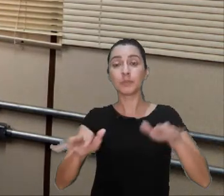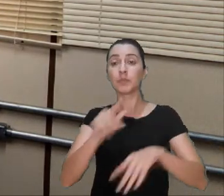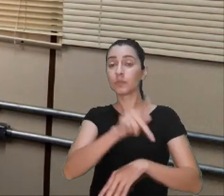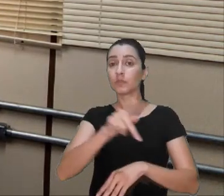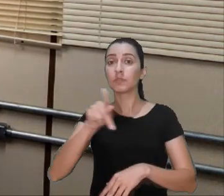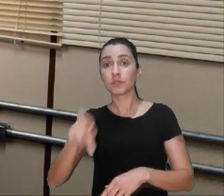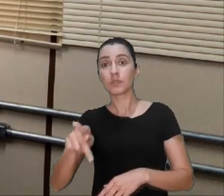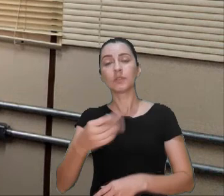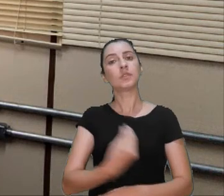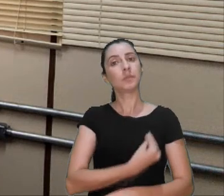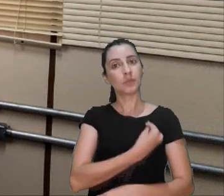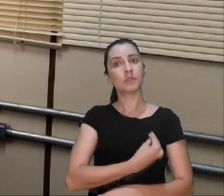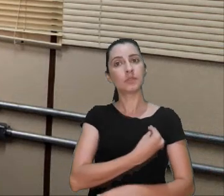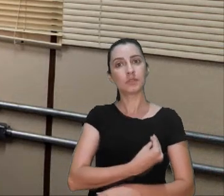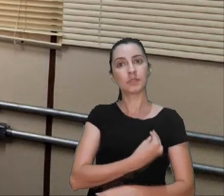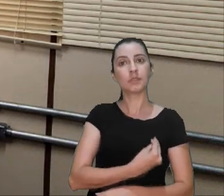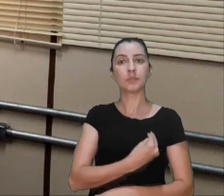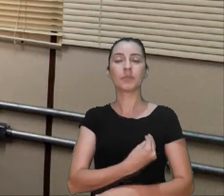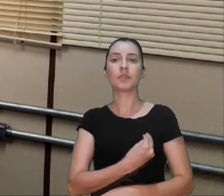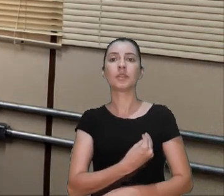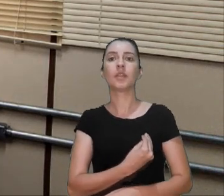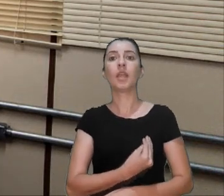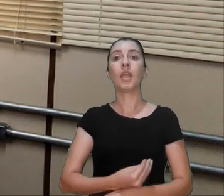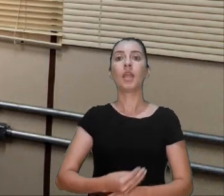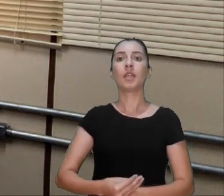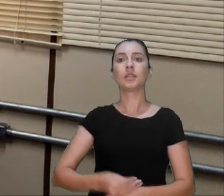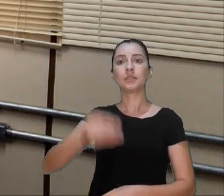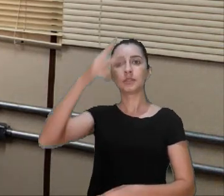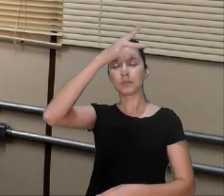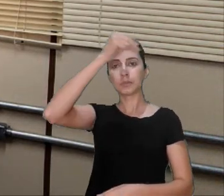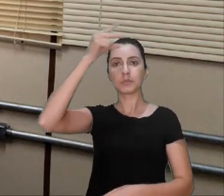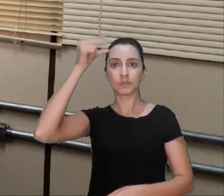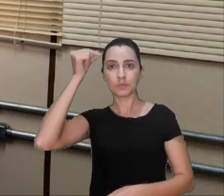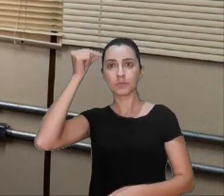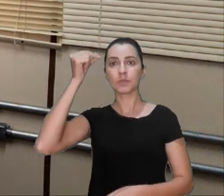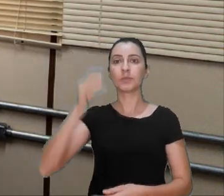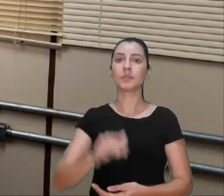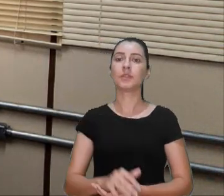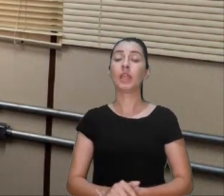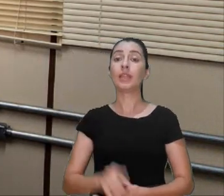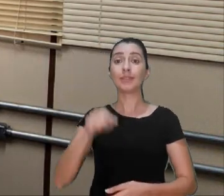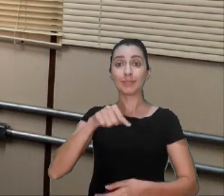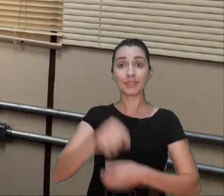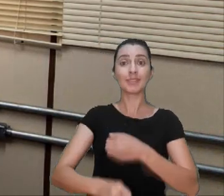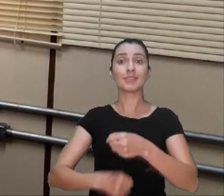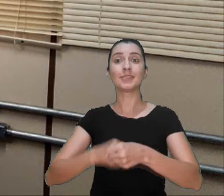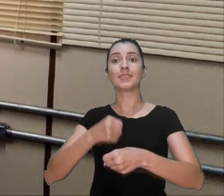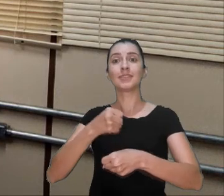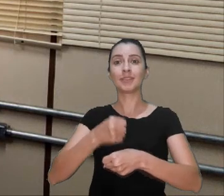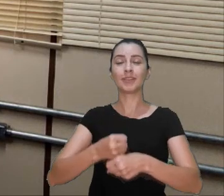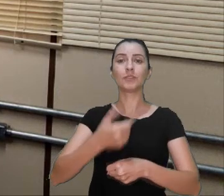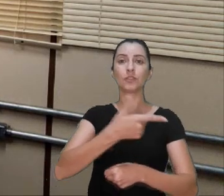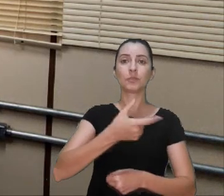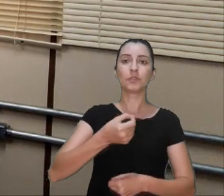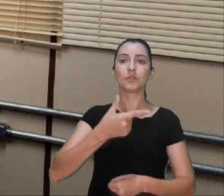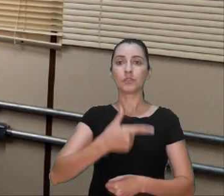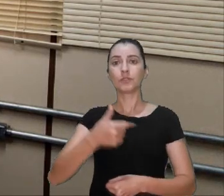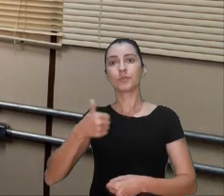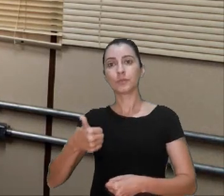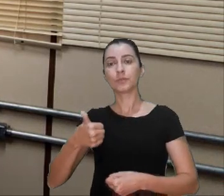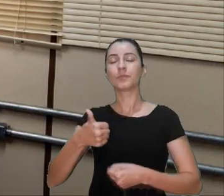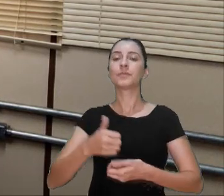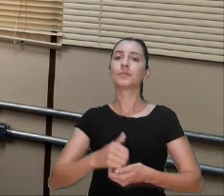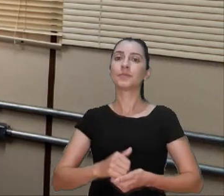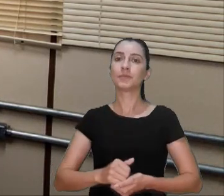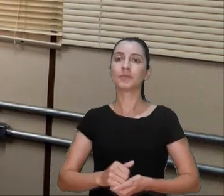momento emergencial. Os professores que formam o quadro de profissionais da CEMED oferecerão,